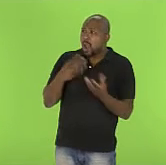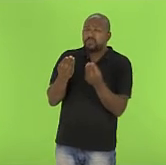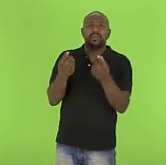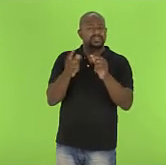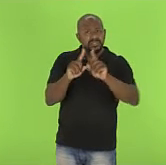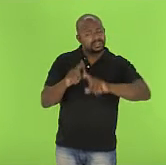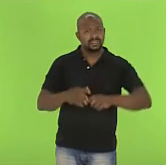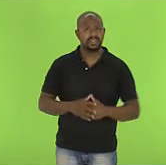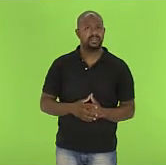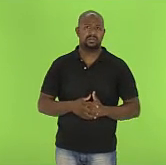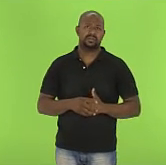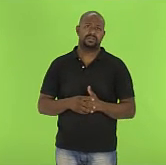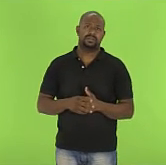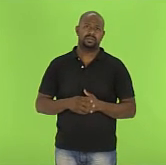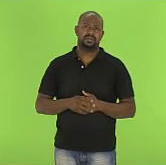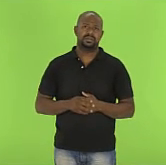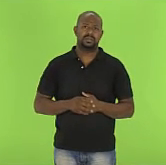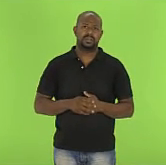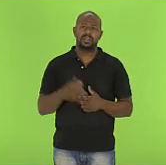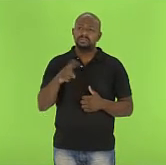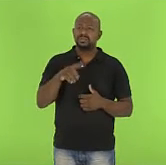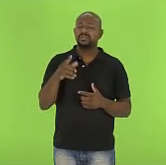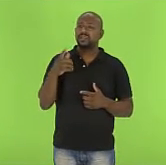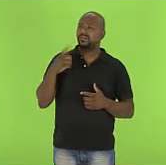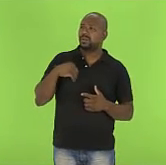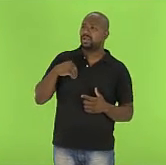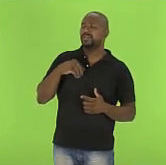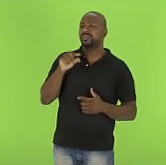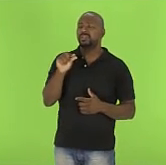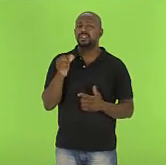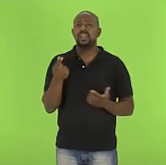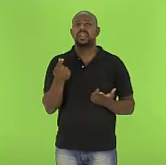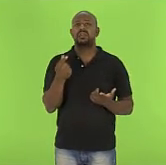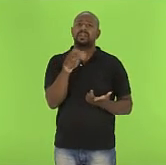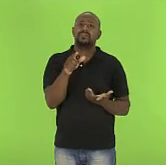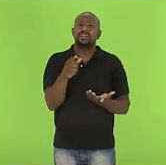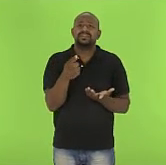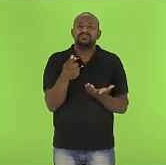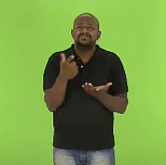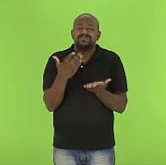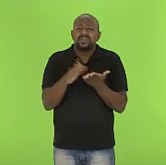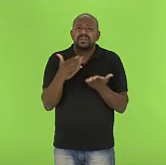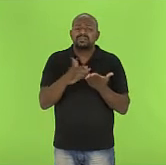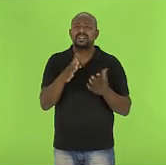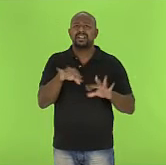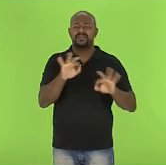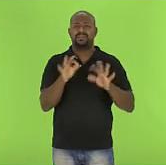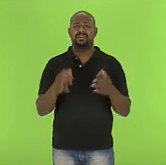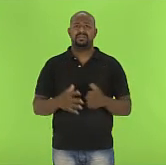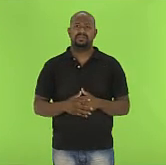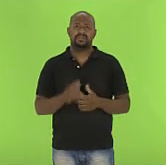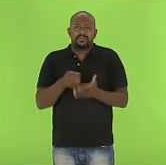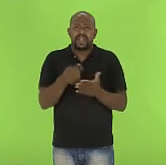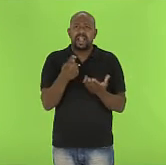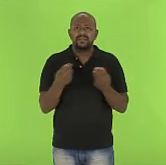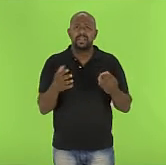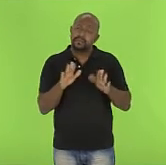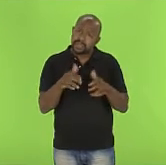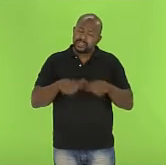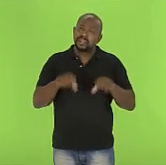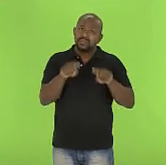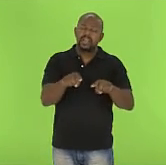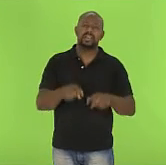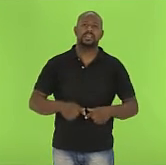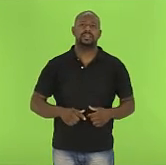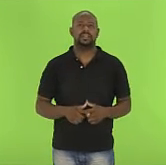ganhando muito dinheiro ali. As pessoas estavam ganhando dinheiro ali que muitas vezes não dá para pagar uma conta. Mas